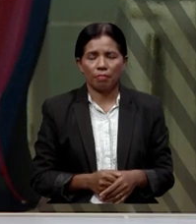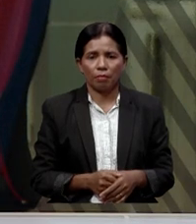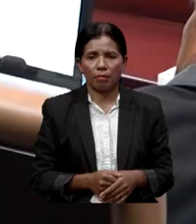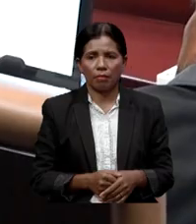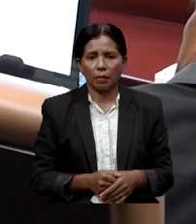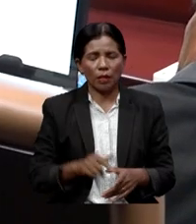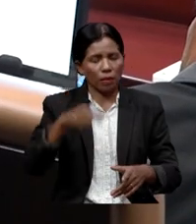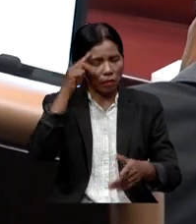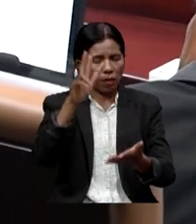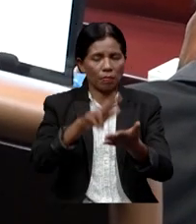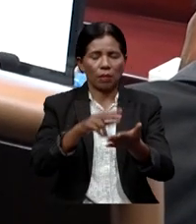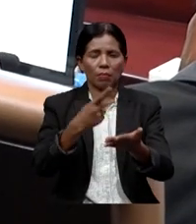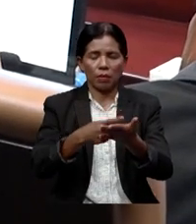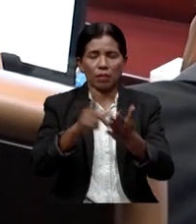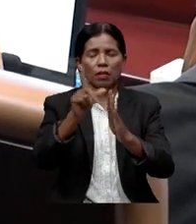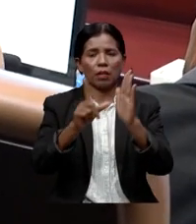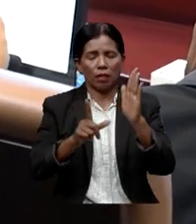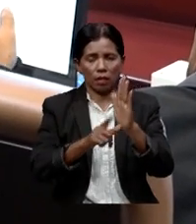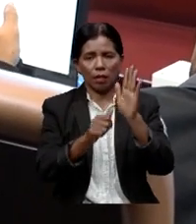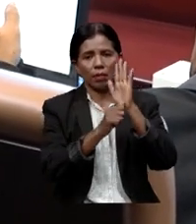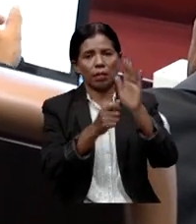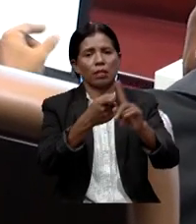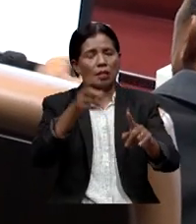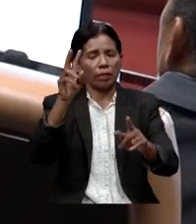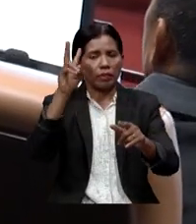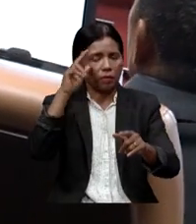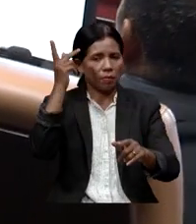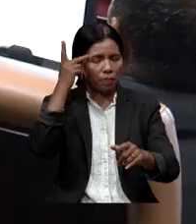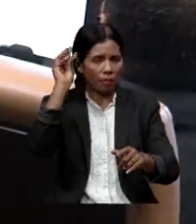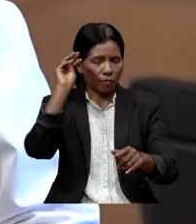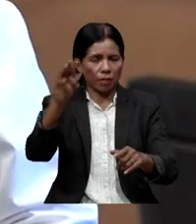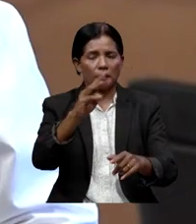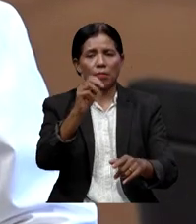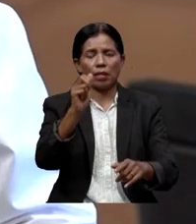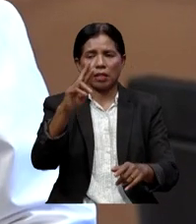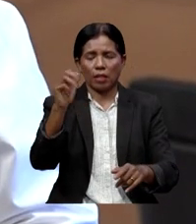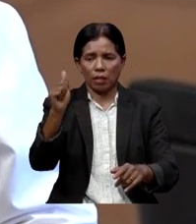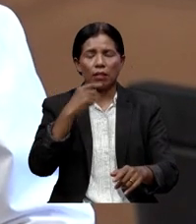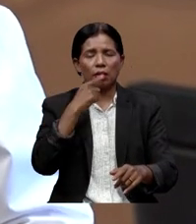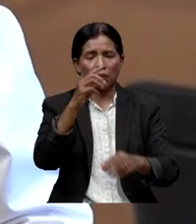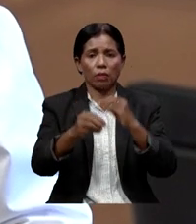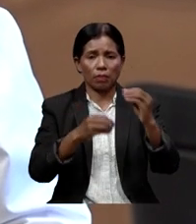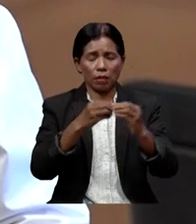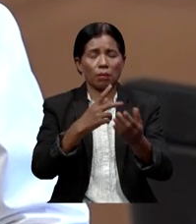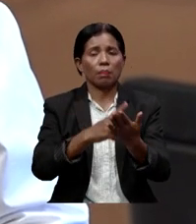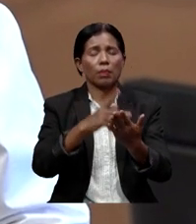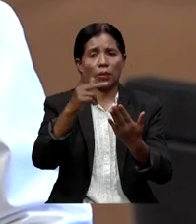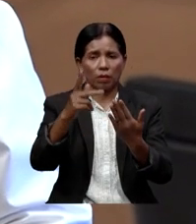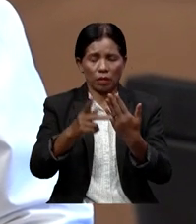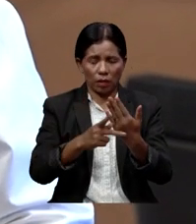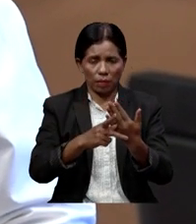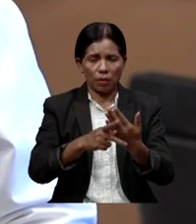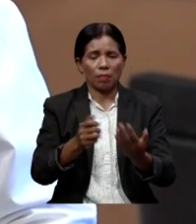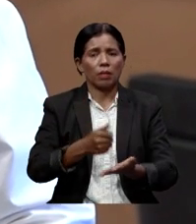O governo aprova o projeto de decreto-lei NB, apresenta o vice-primeiro-ministro Mariano Assanami Sabino Conabá, Programa Habitação